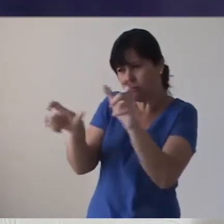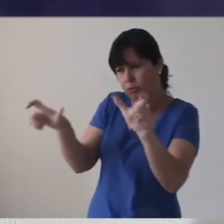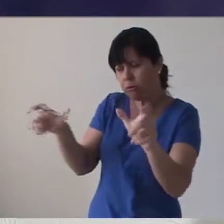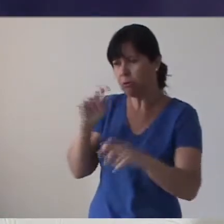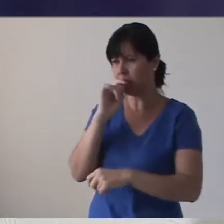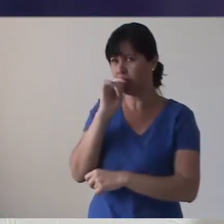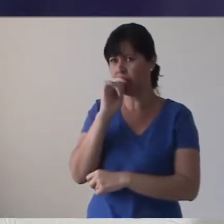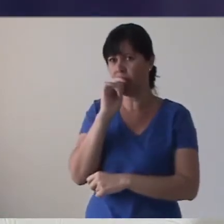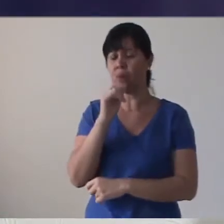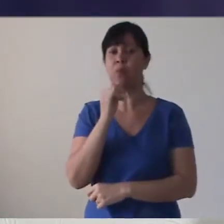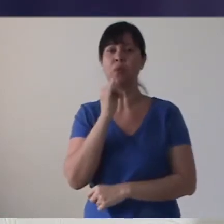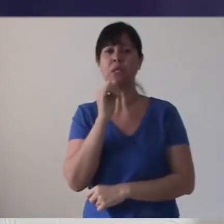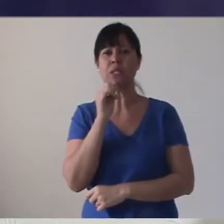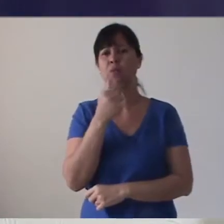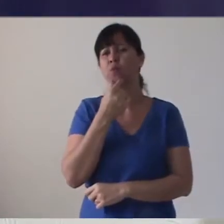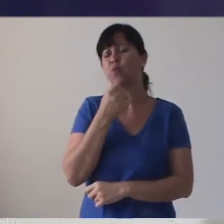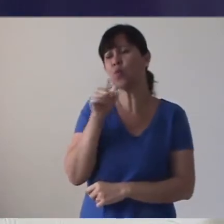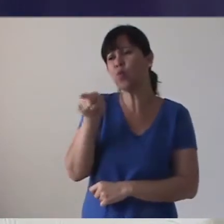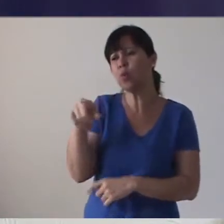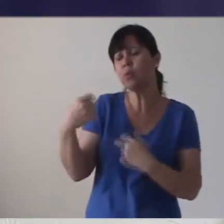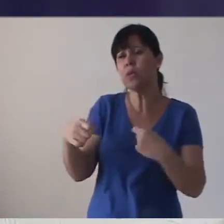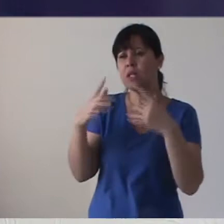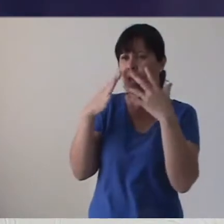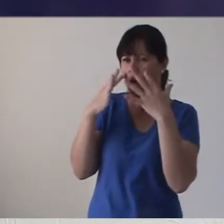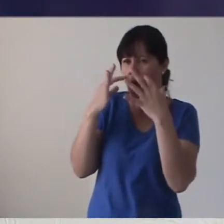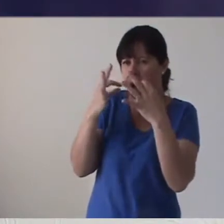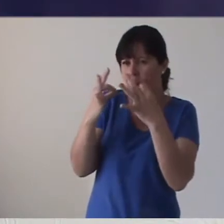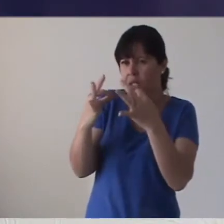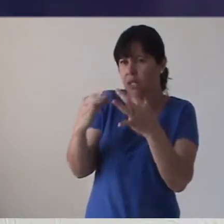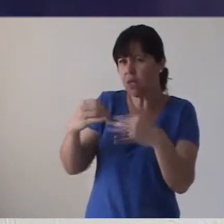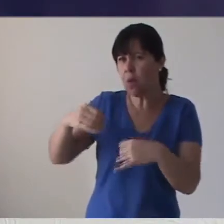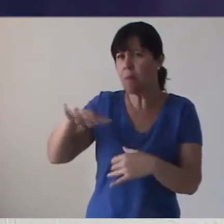Joãozinho precisa de mais atenção